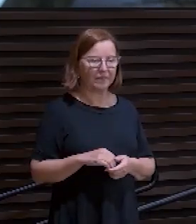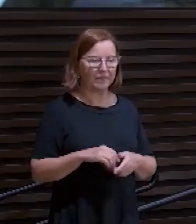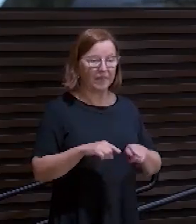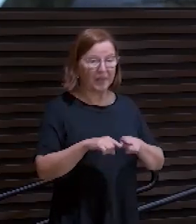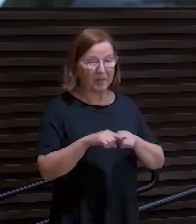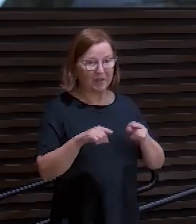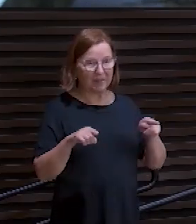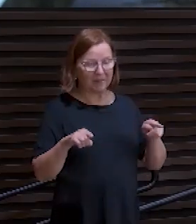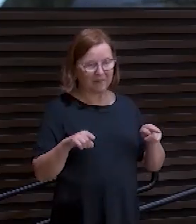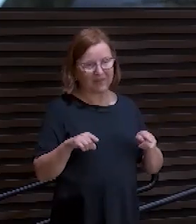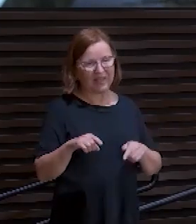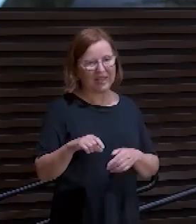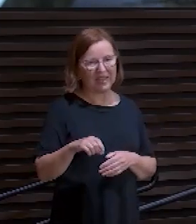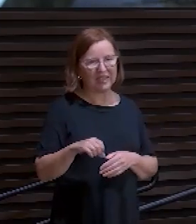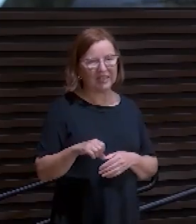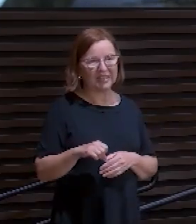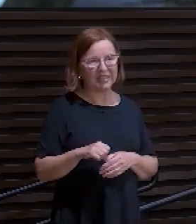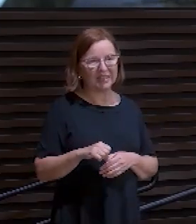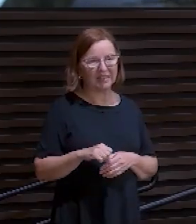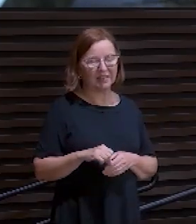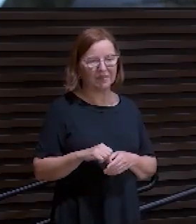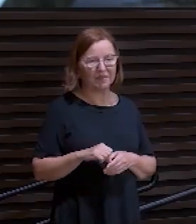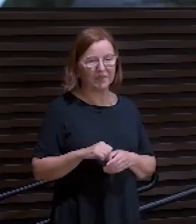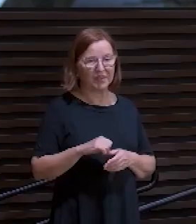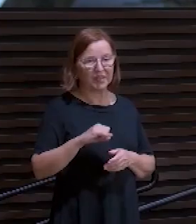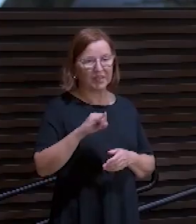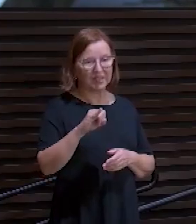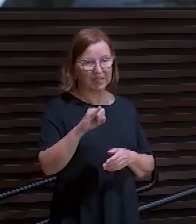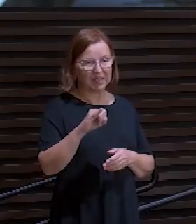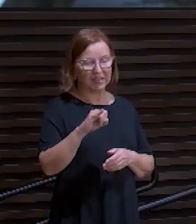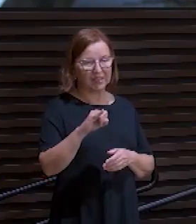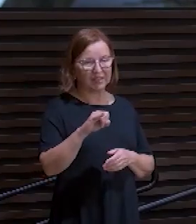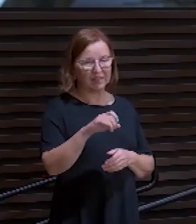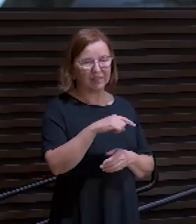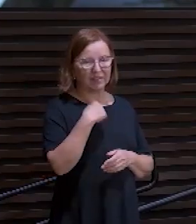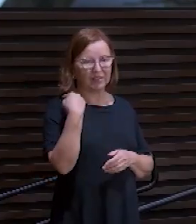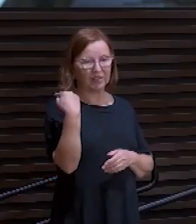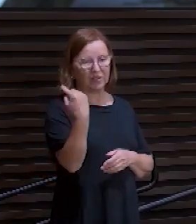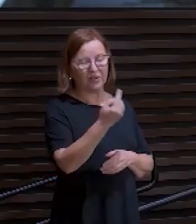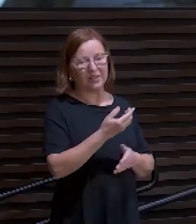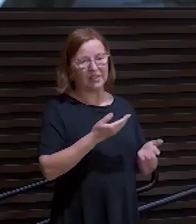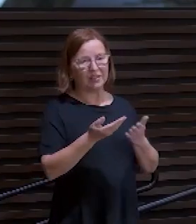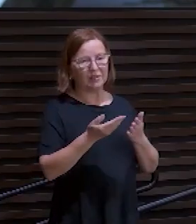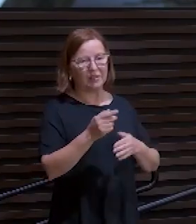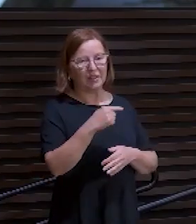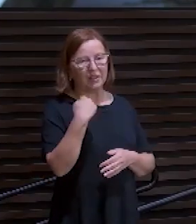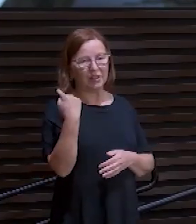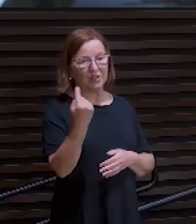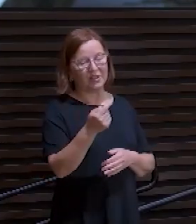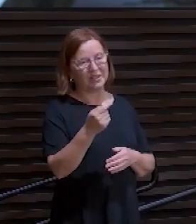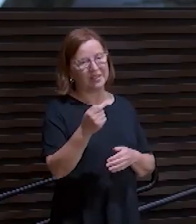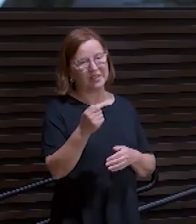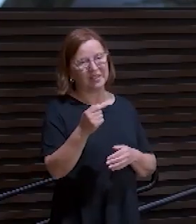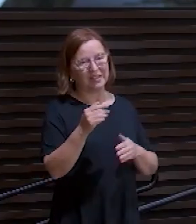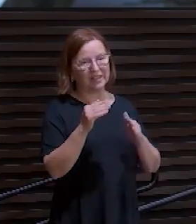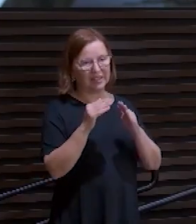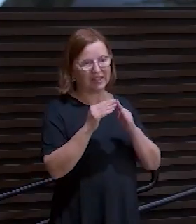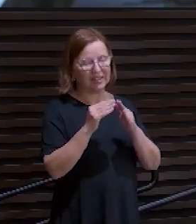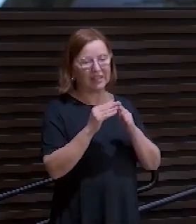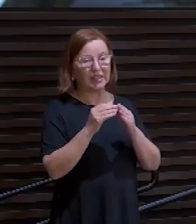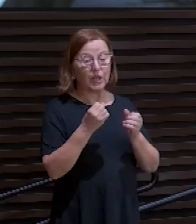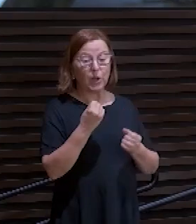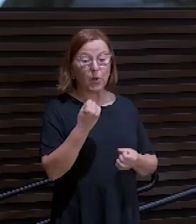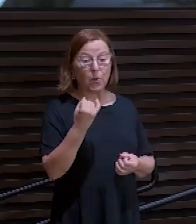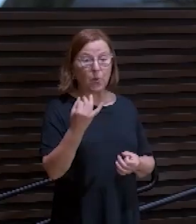servirmos a nossa casa e não nos servirmos dela. Quantos serão abençoados por Deus,